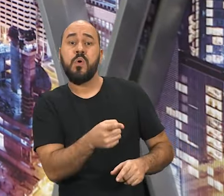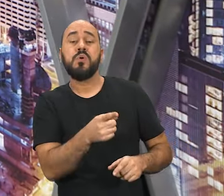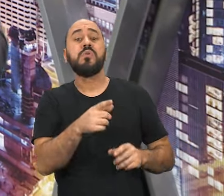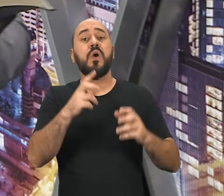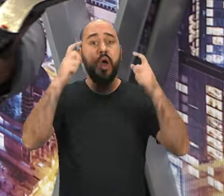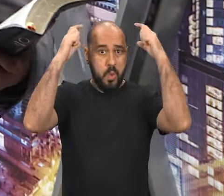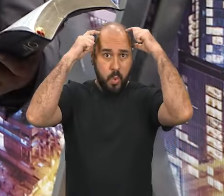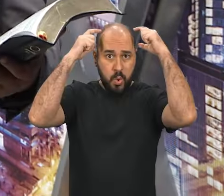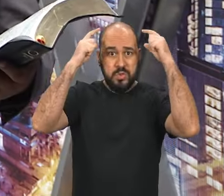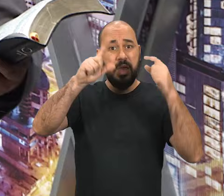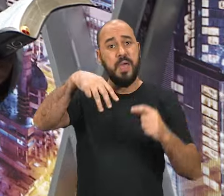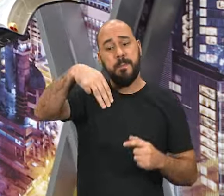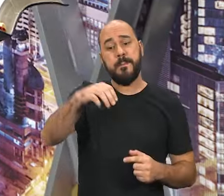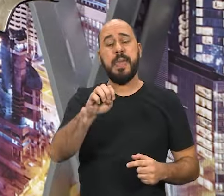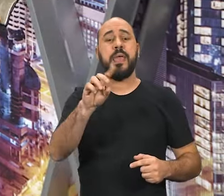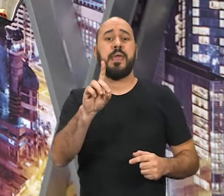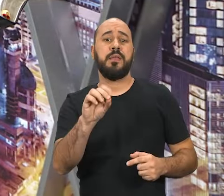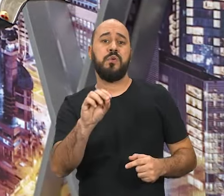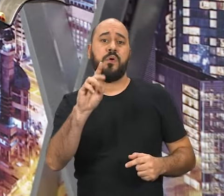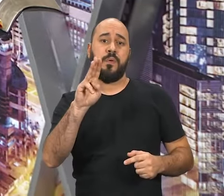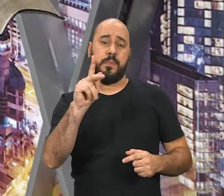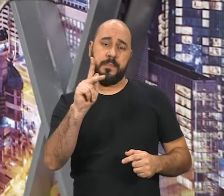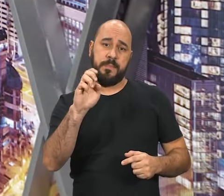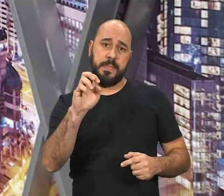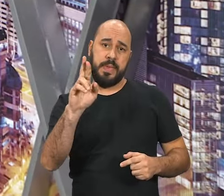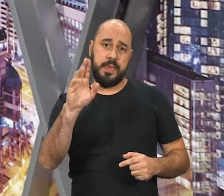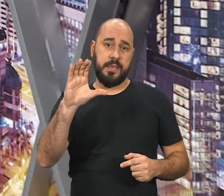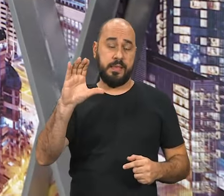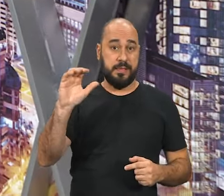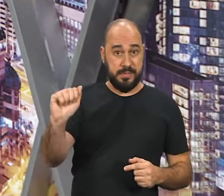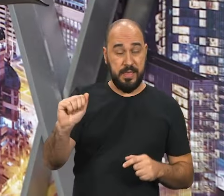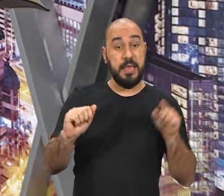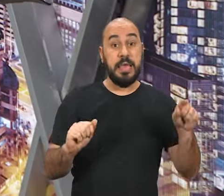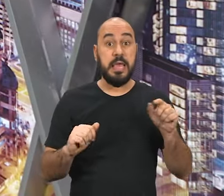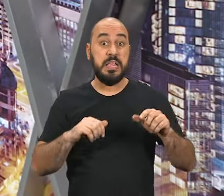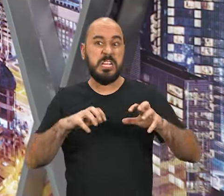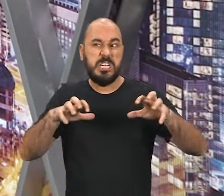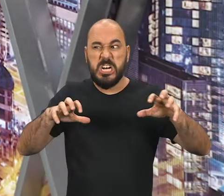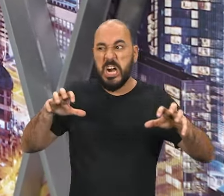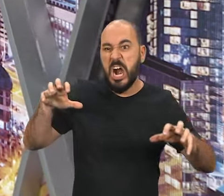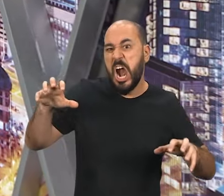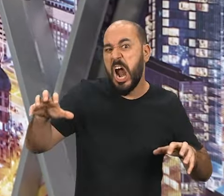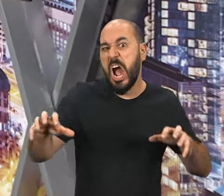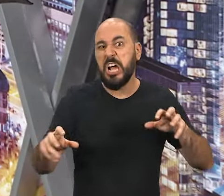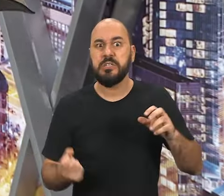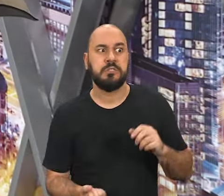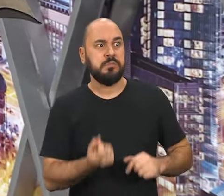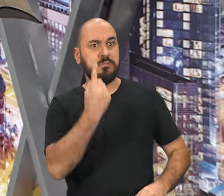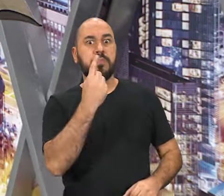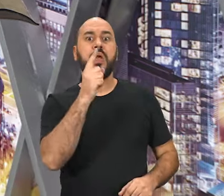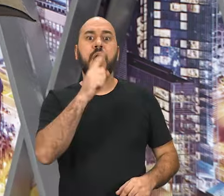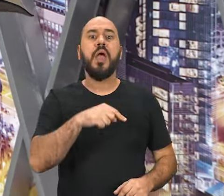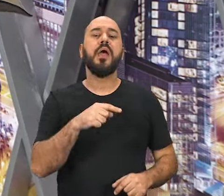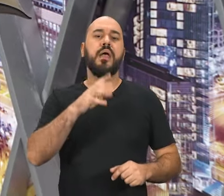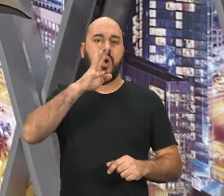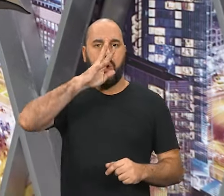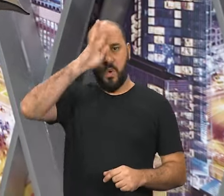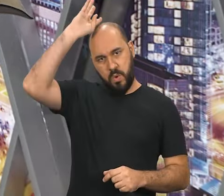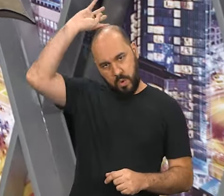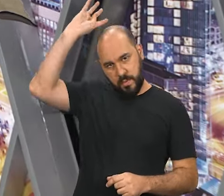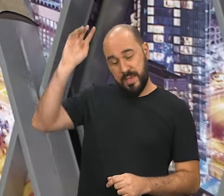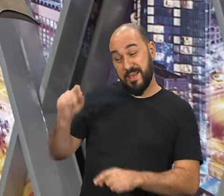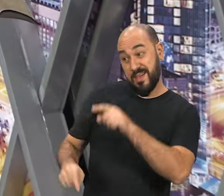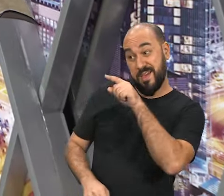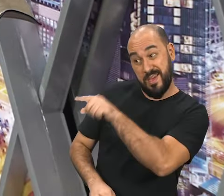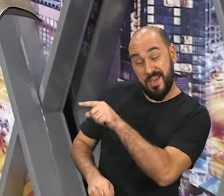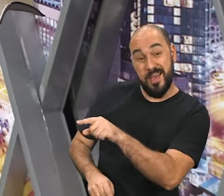bem, a besta do Apocalipse está relacionada a Roma. Está ligada a Roma. E essa besta de Apocalipse, ela vai